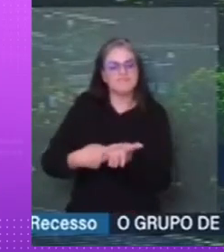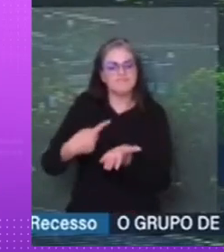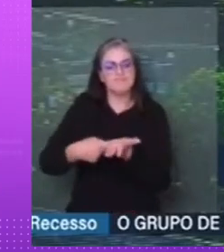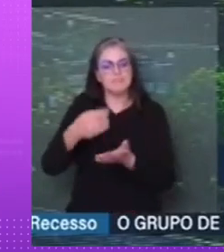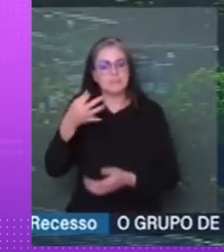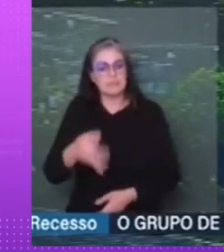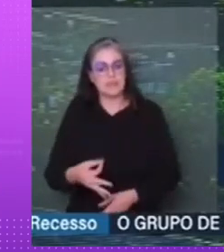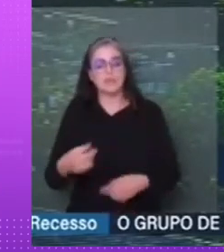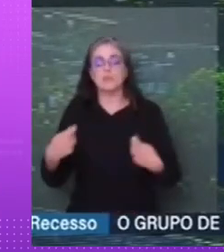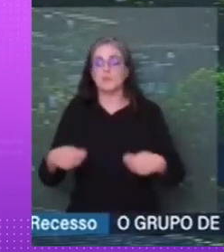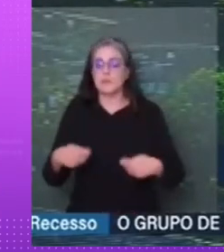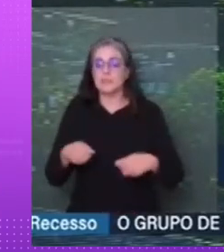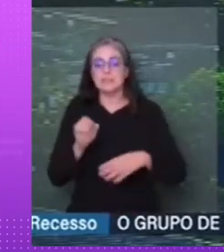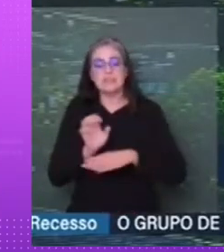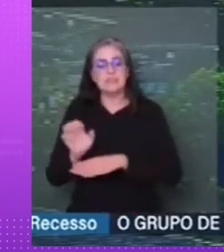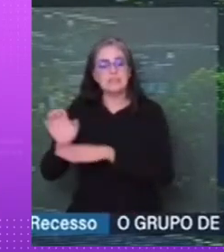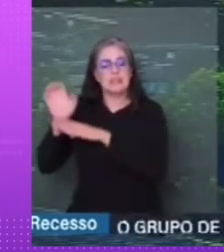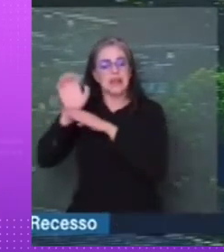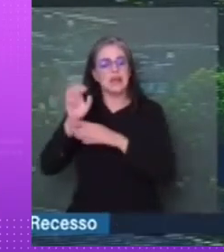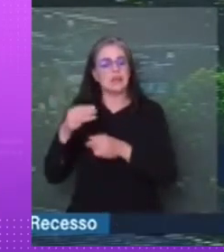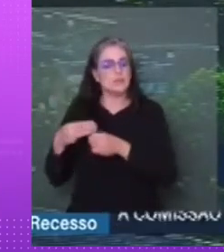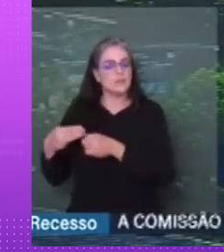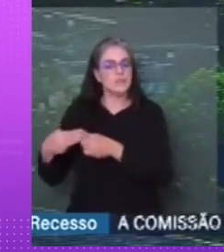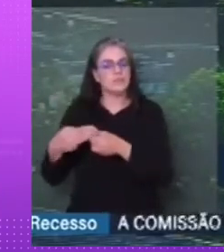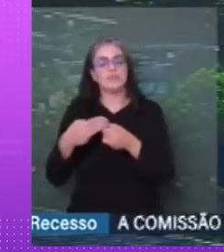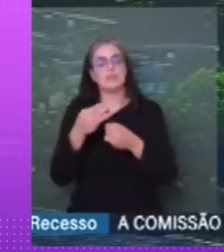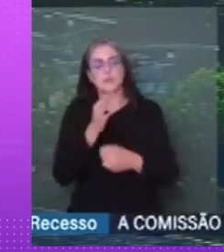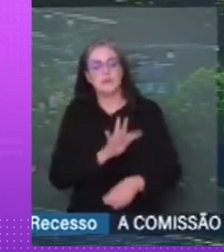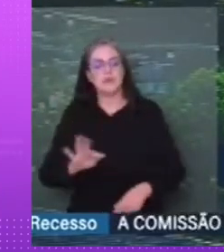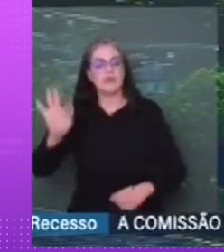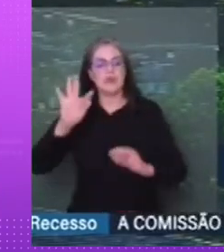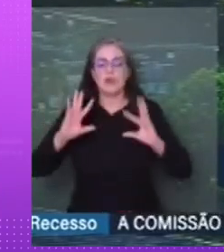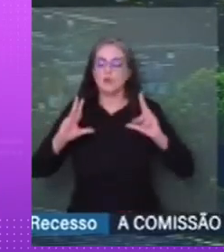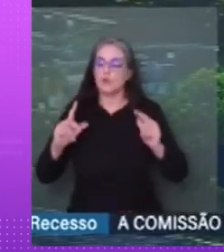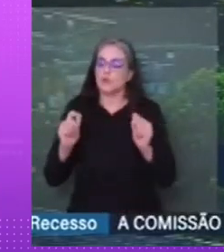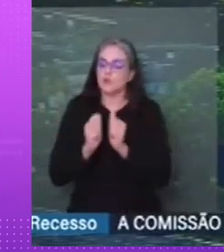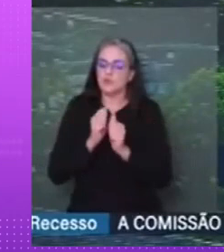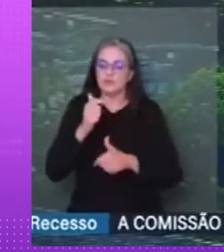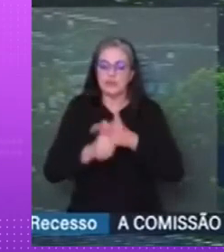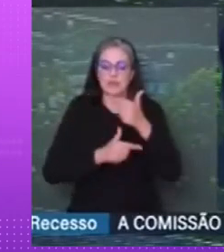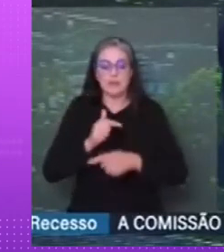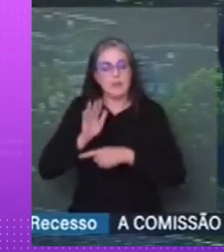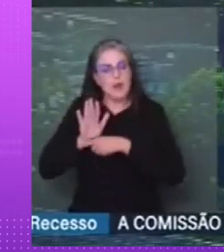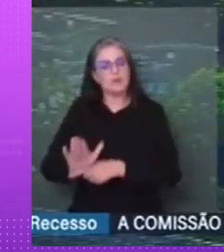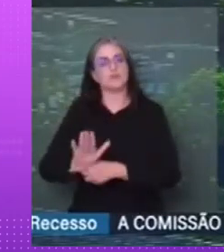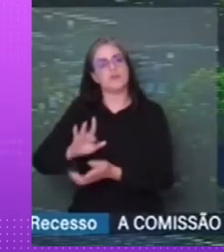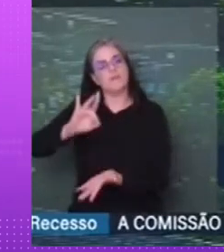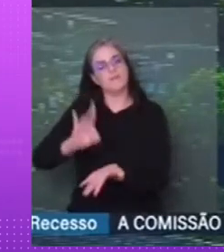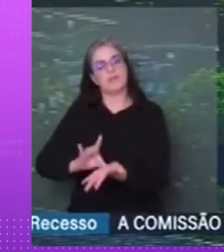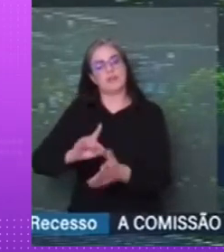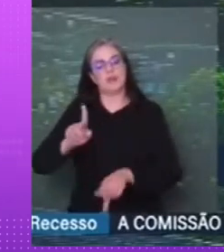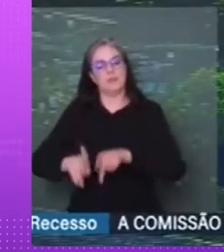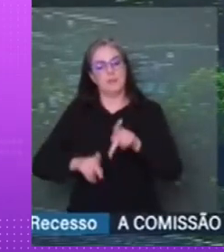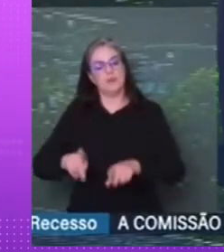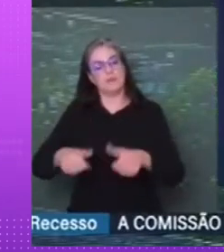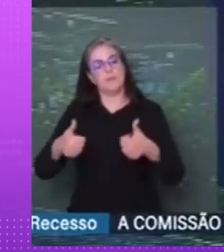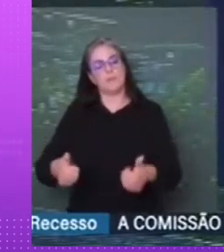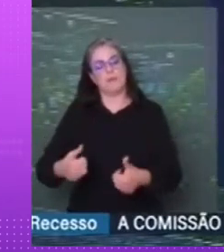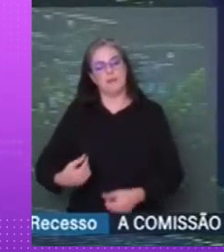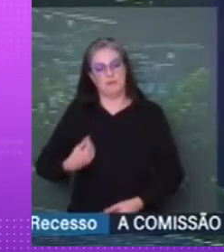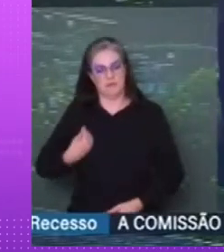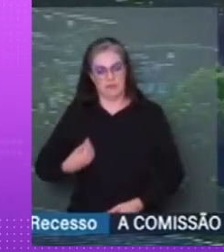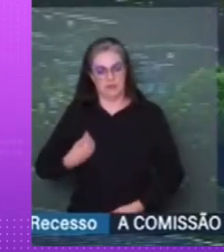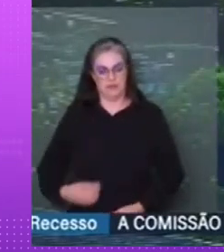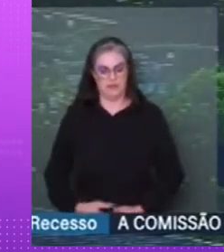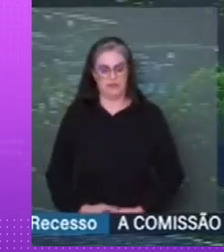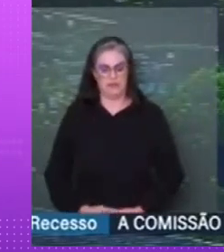foi analisado aí pelos ministros do Supremo Tribunal Federal, pelo relator do caso, né, que é o ministro Alexandre de Moraes, e que fala tanto